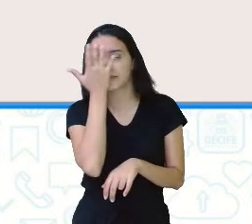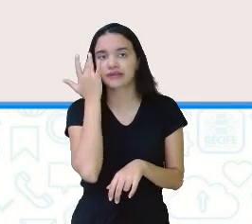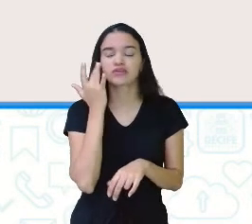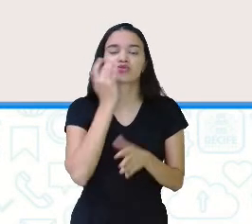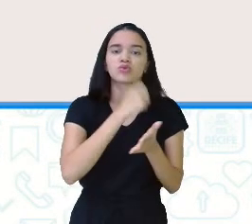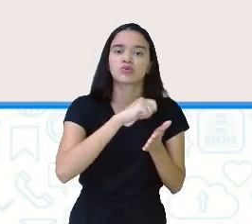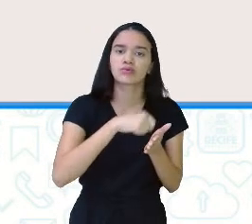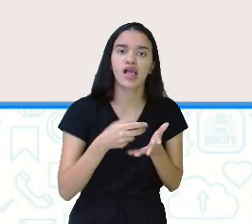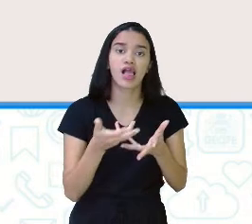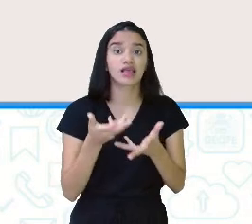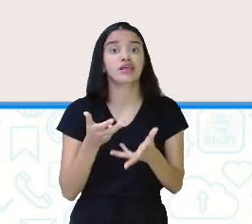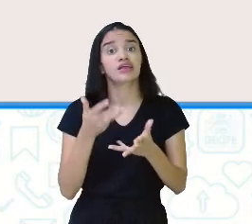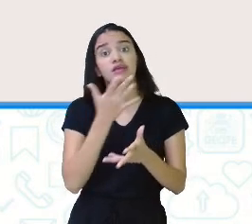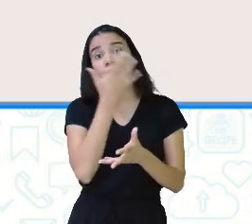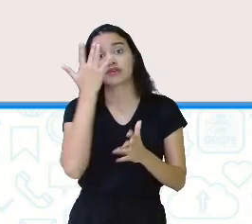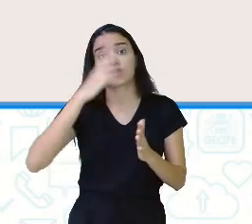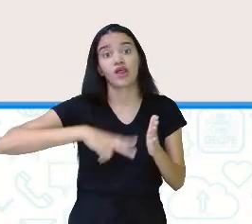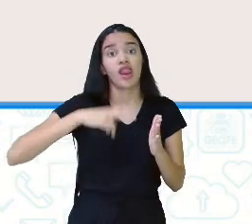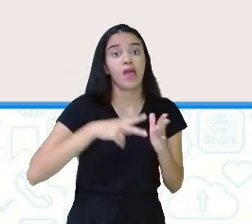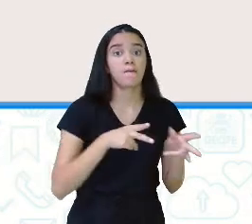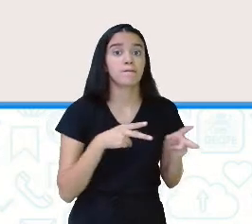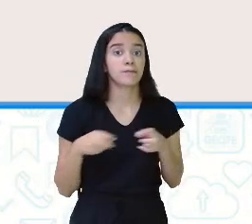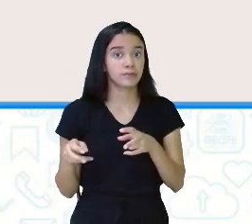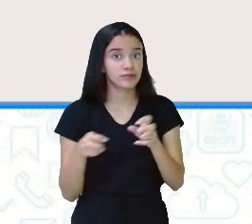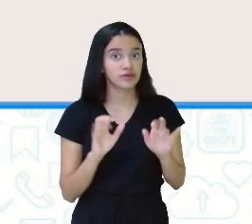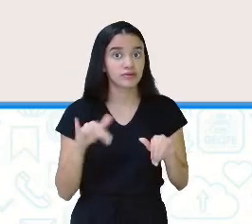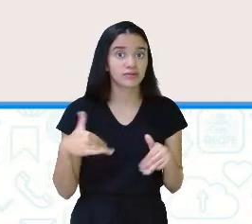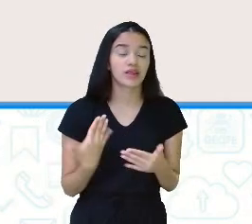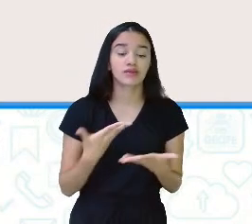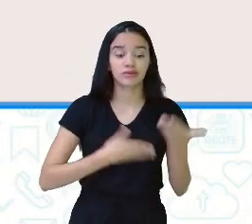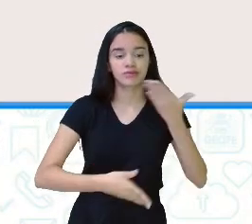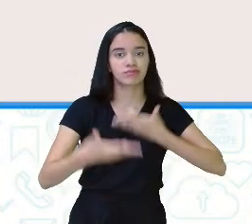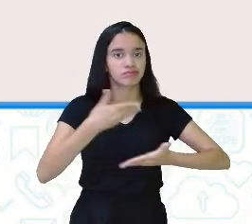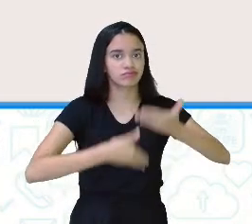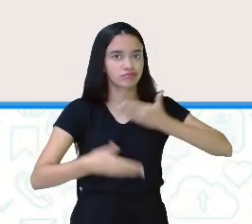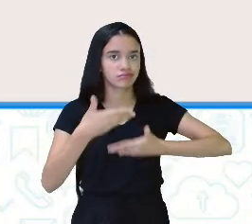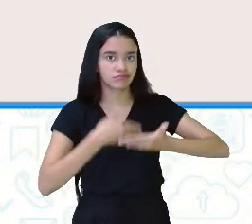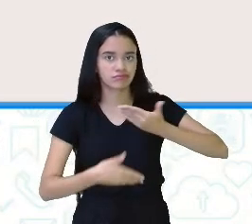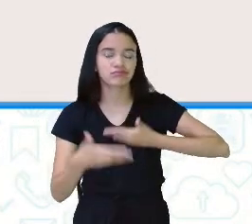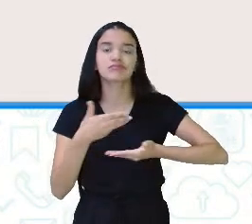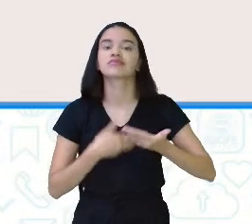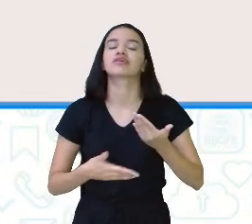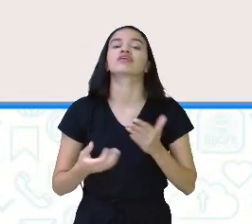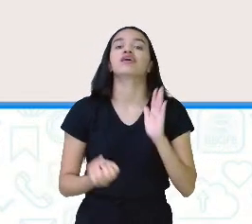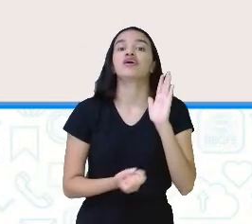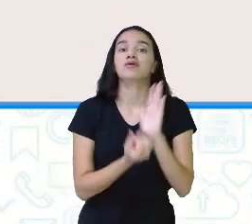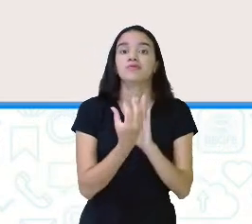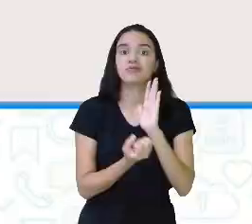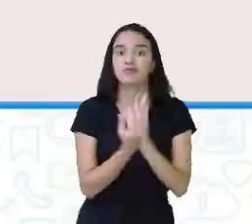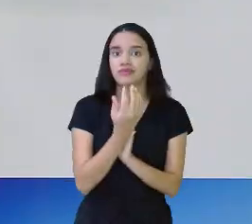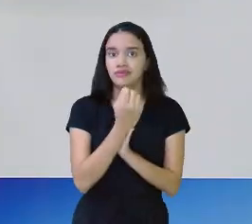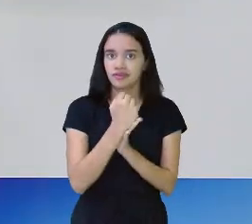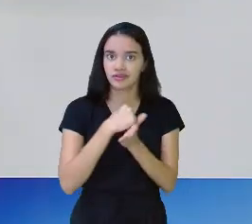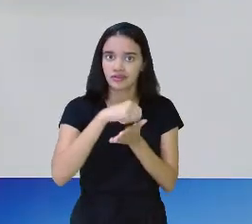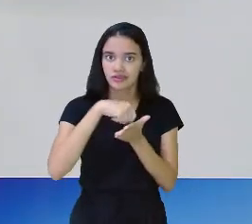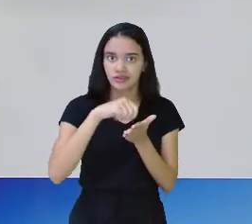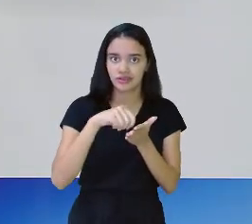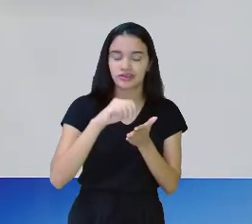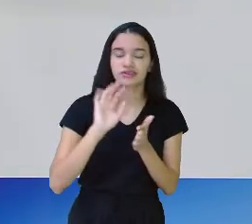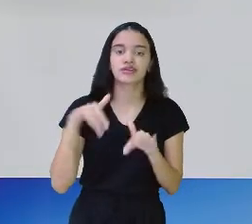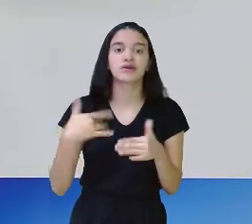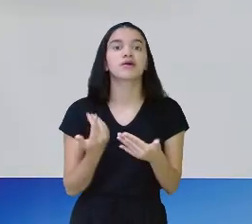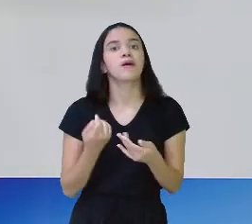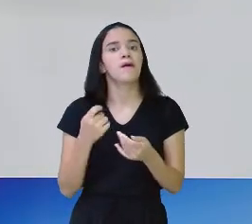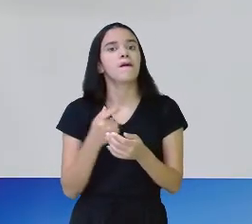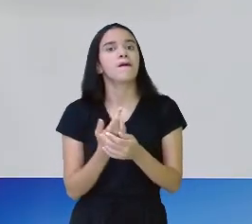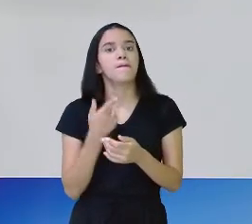quer que o leitor perceba, para dessa forma poder interagir com a sua produção escrita. Então, é para isso que